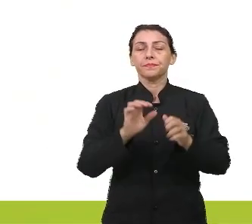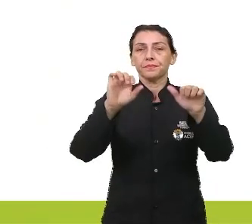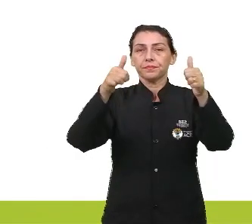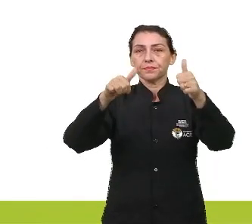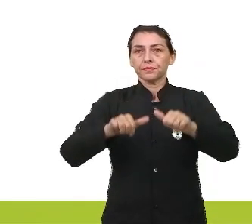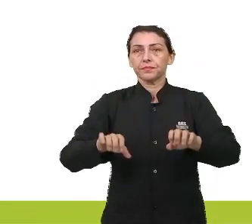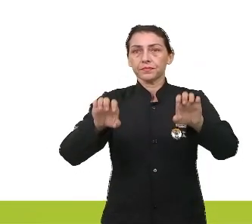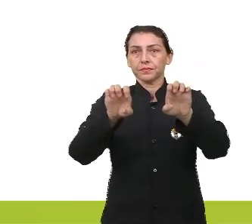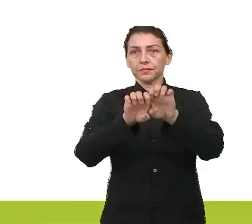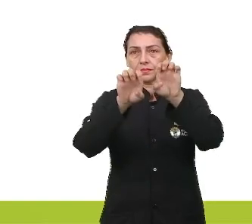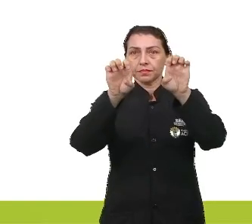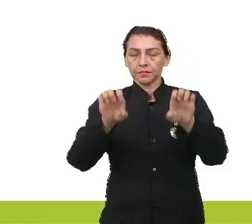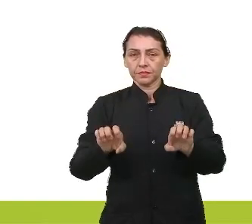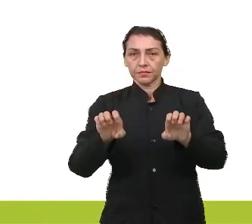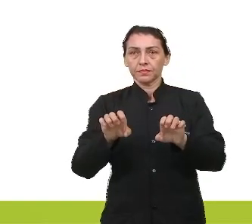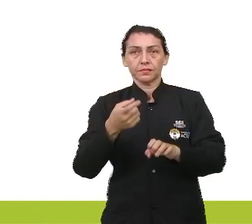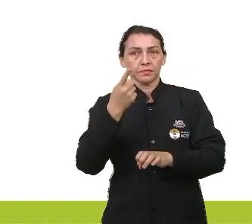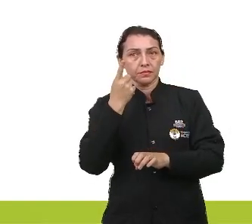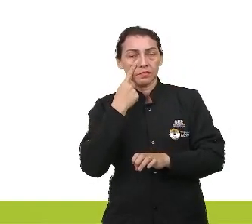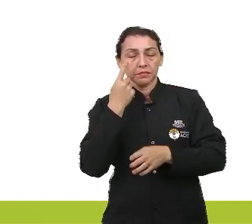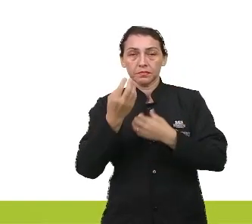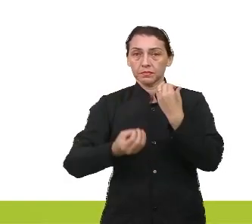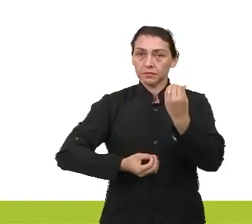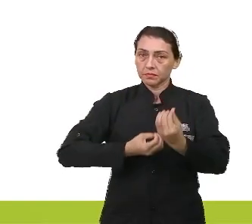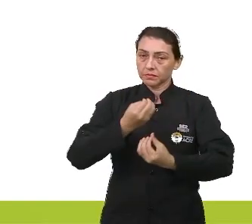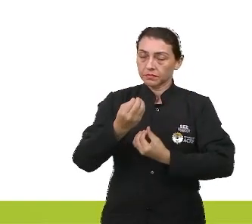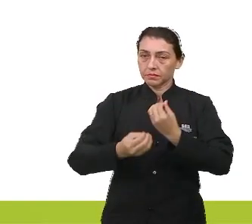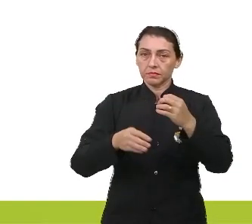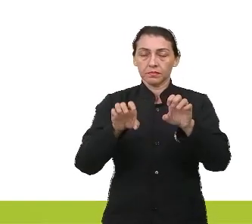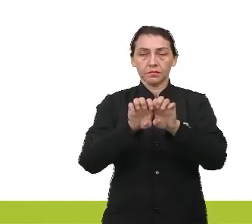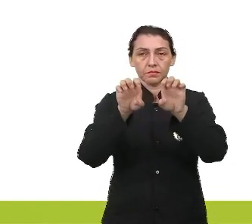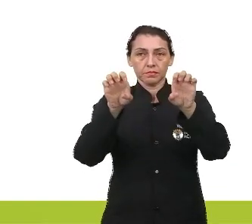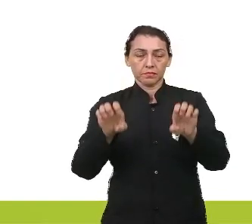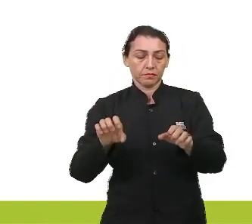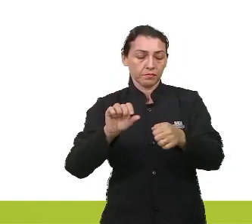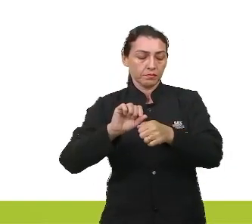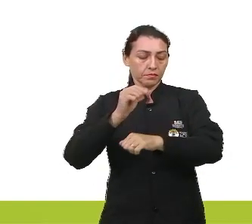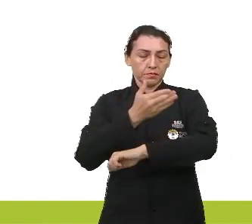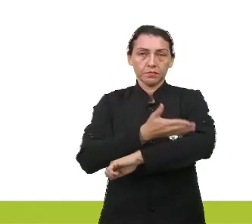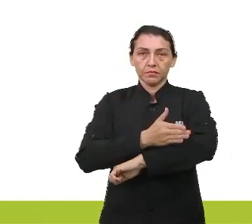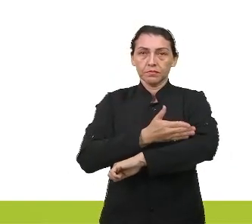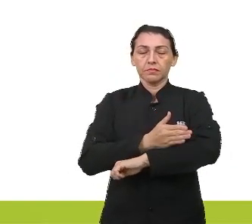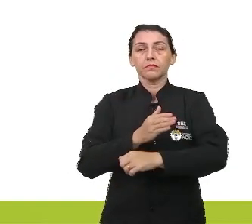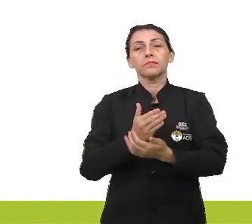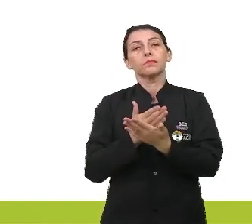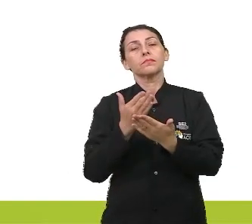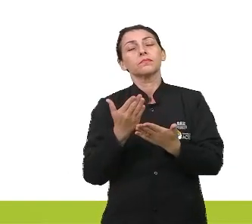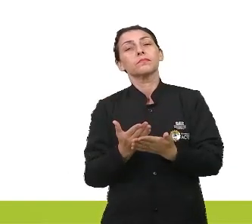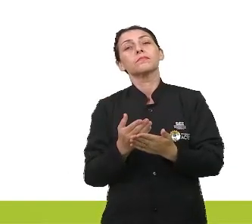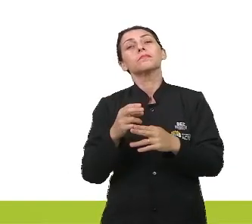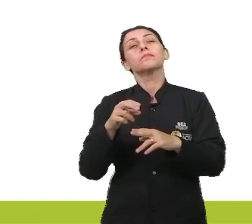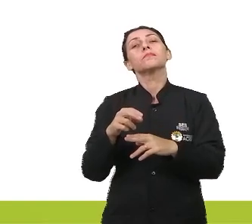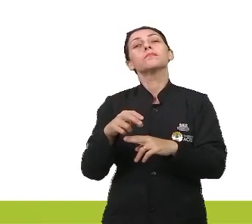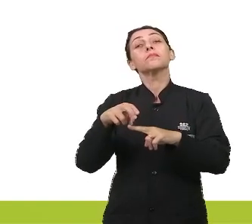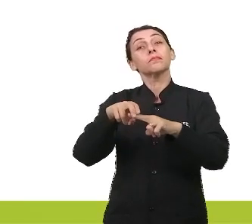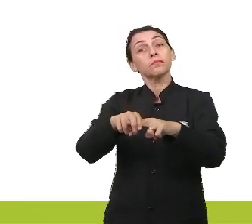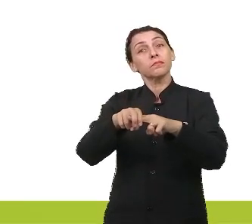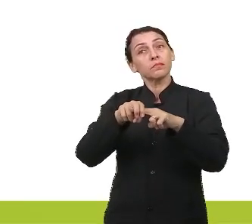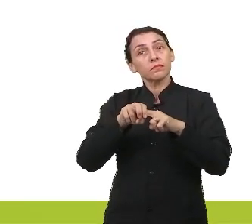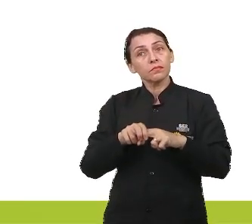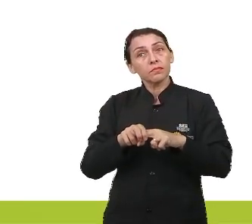Análise da estrutura. Então, vamos ver como que essa estrutura fica na prática. nós começamos sempre com o quê,